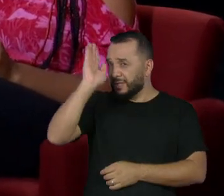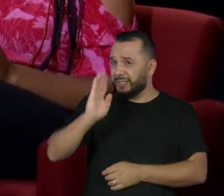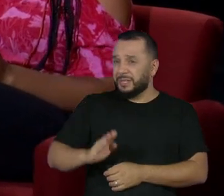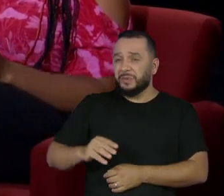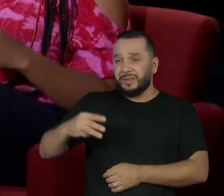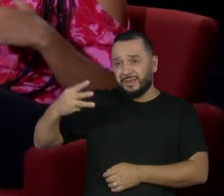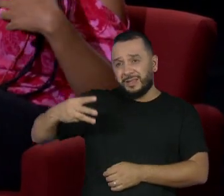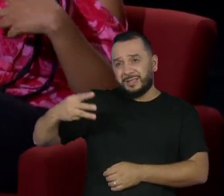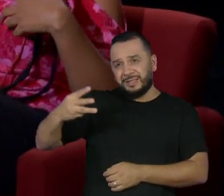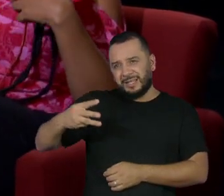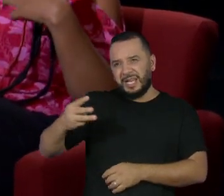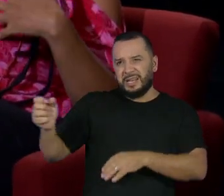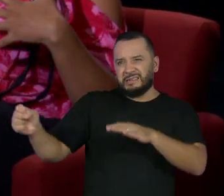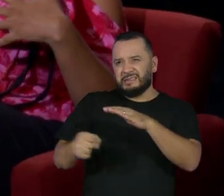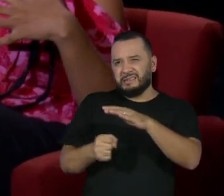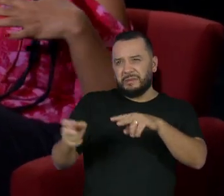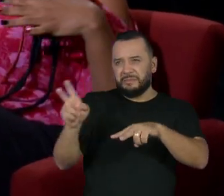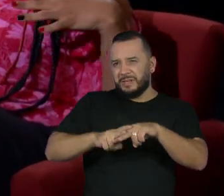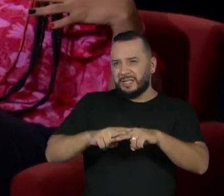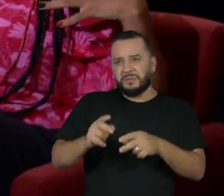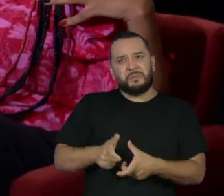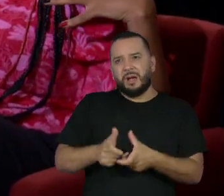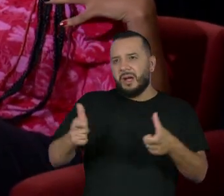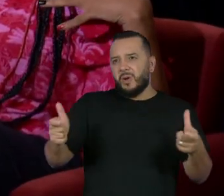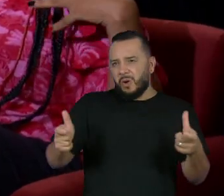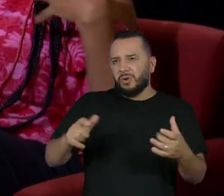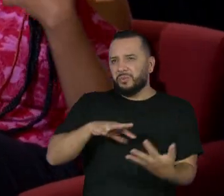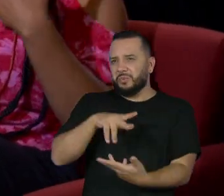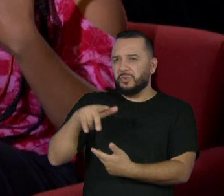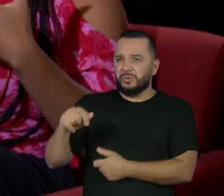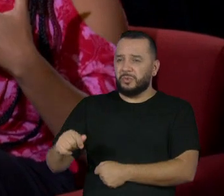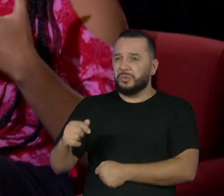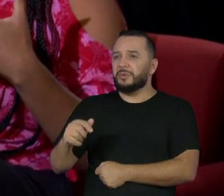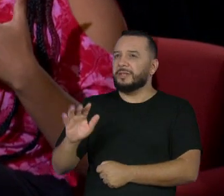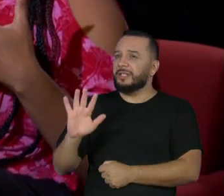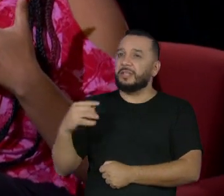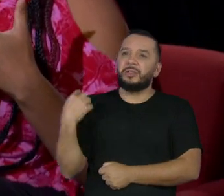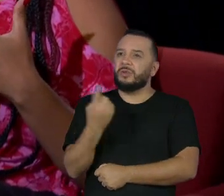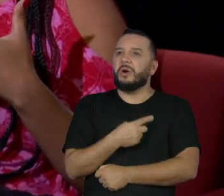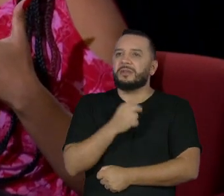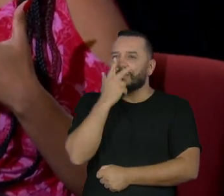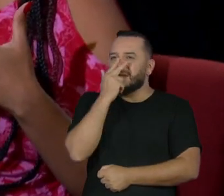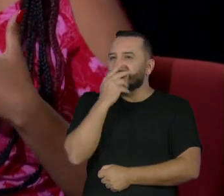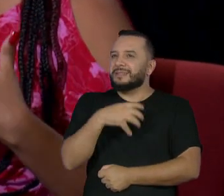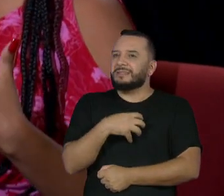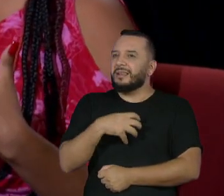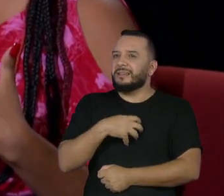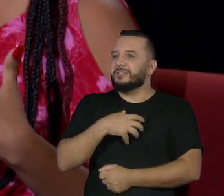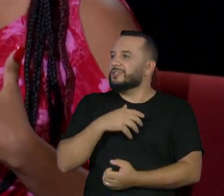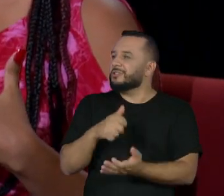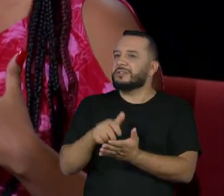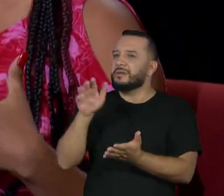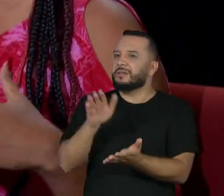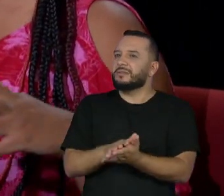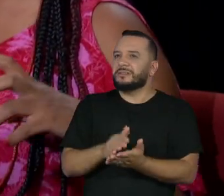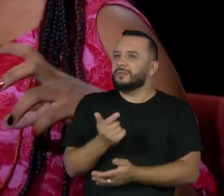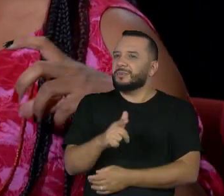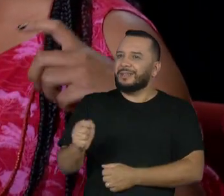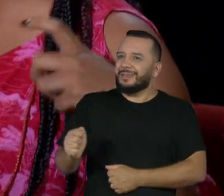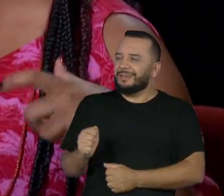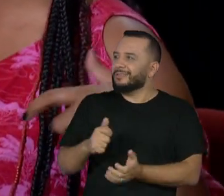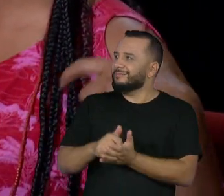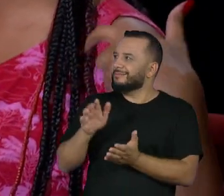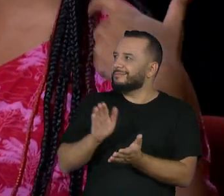mundo, a gente ainda sente uma ideia de impunidade, né? Isso é interessante, porque